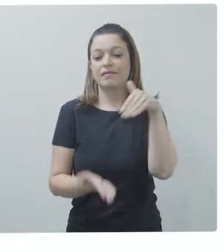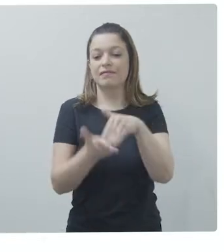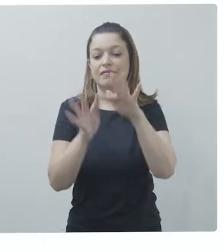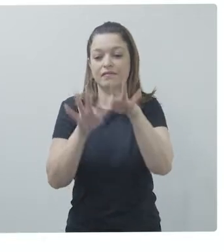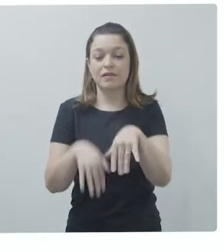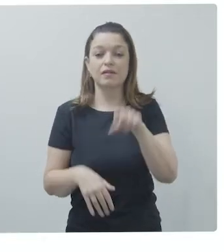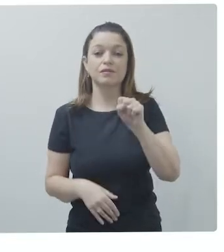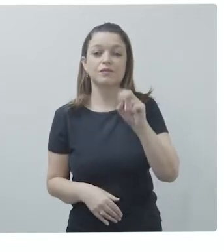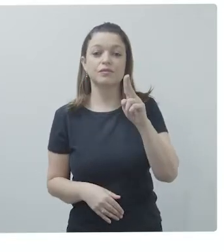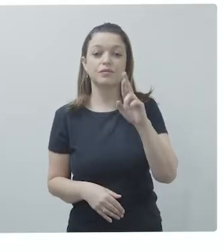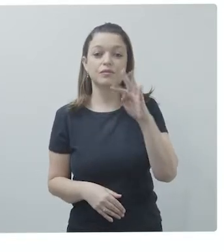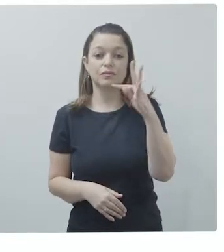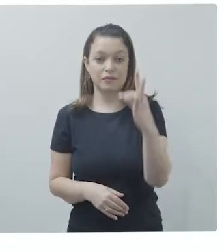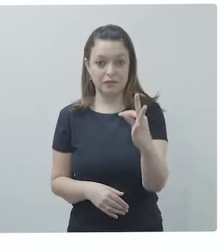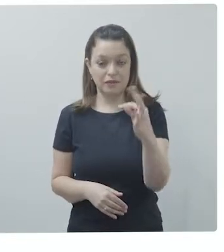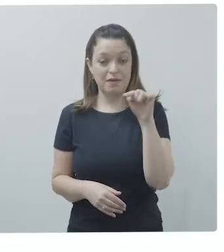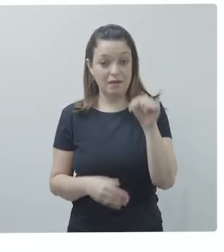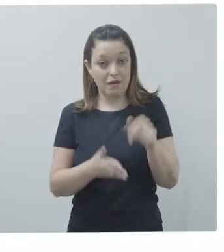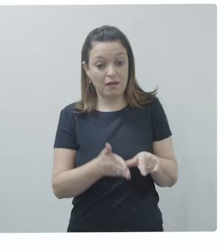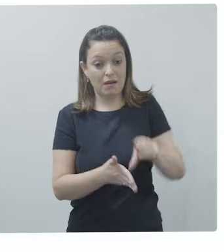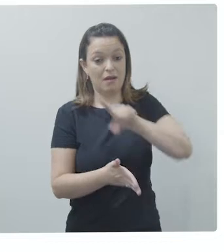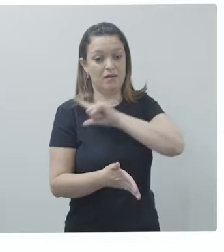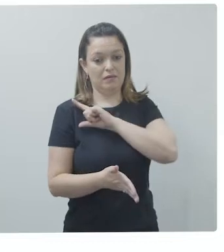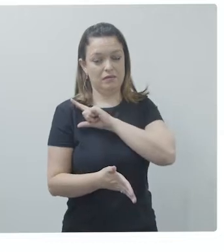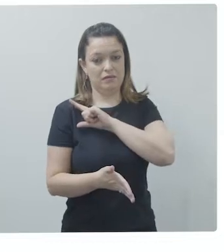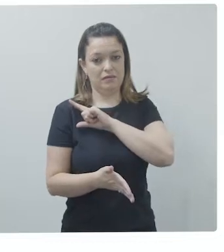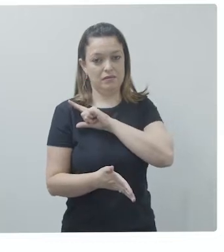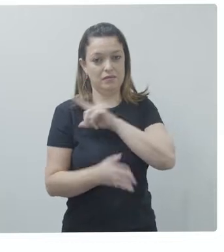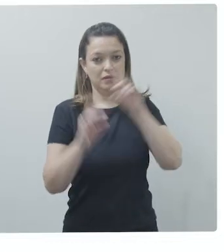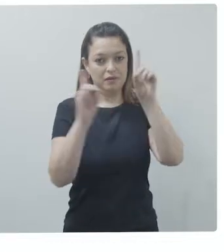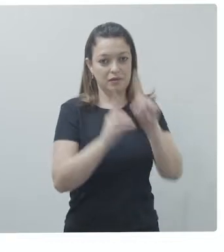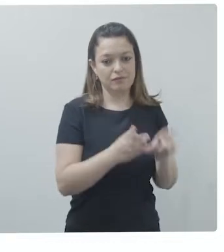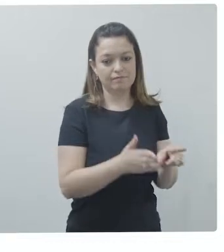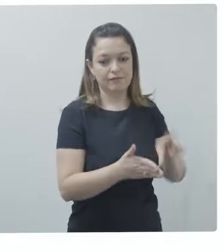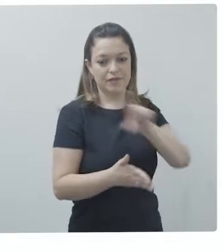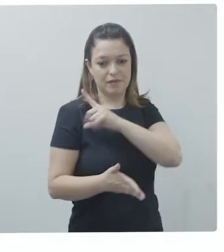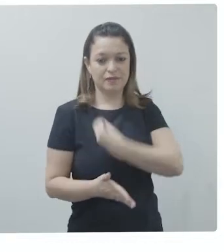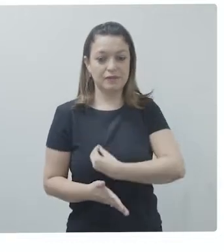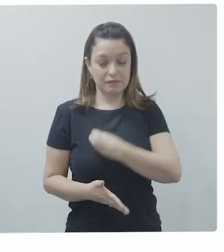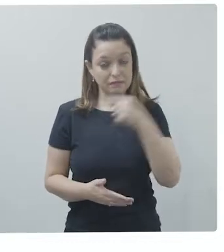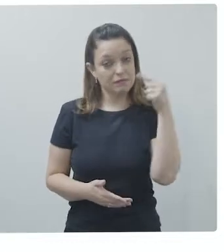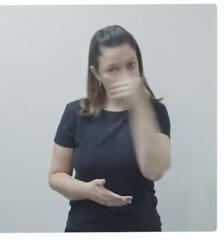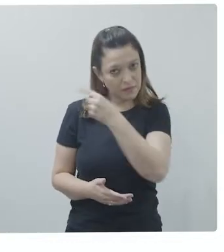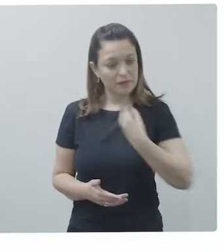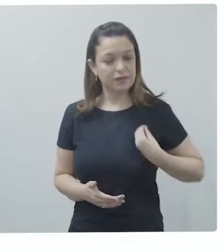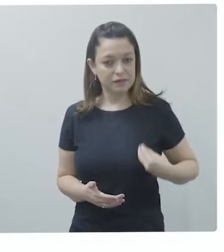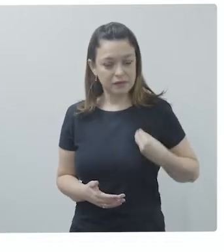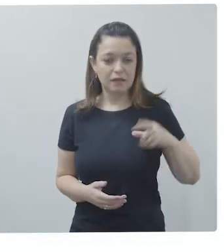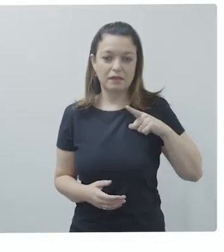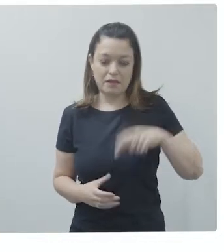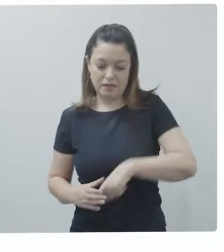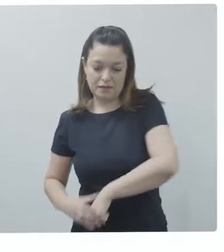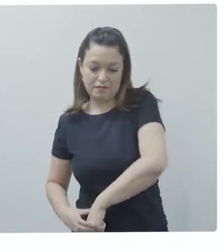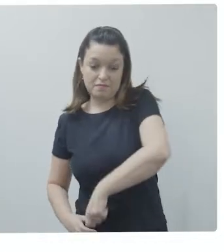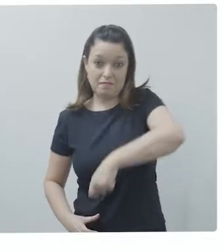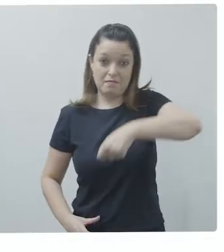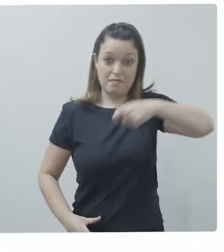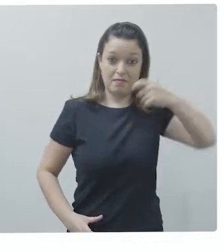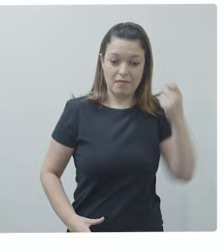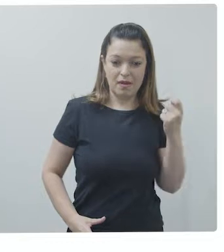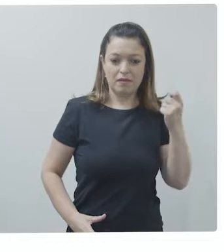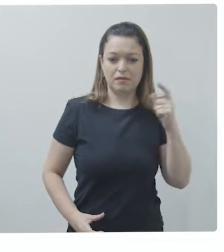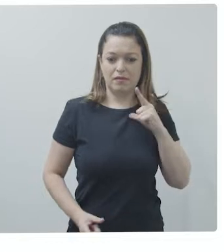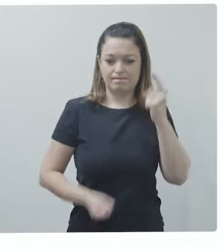existia antes dos deuses. Ele está lá agora. Surt carrega uma espada flamejante e para ele a